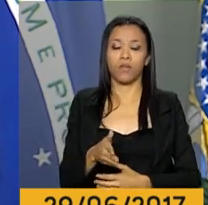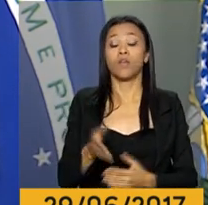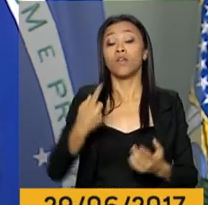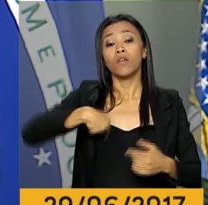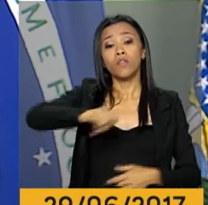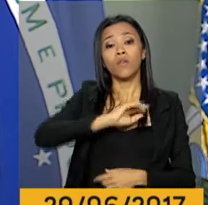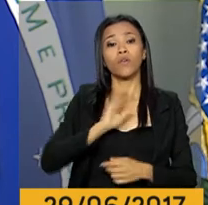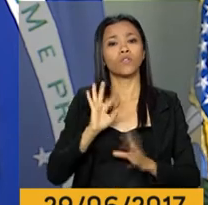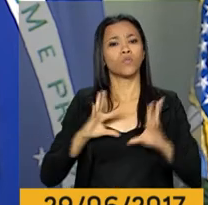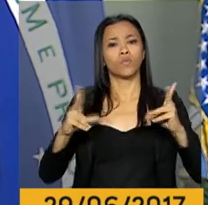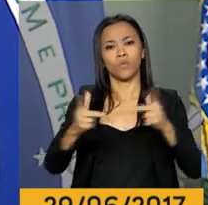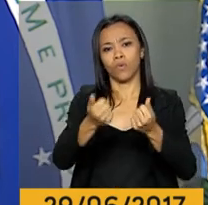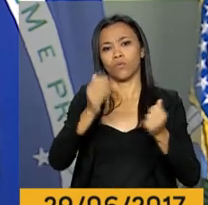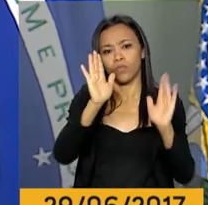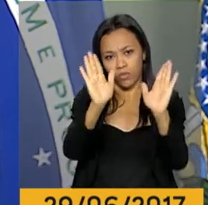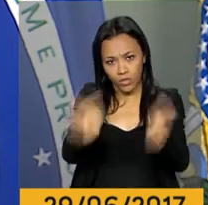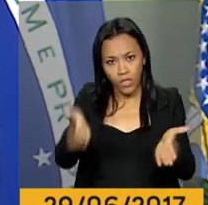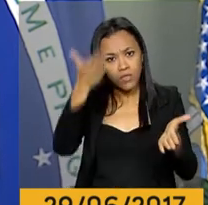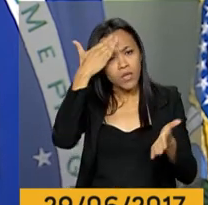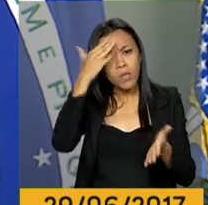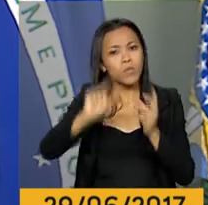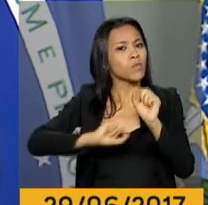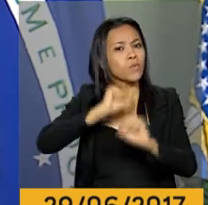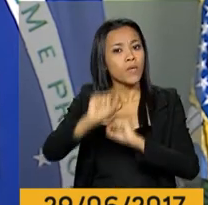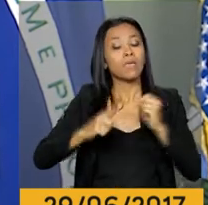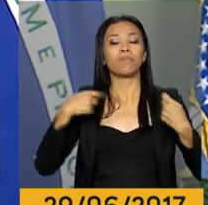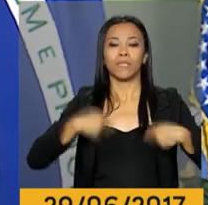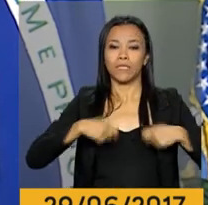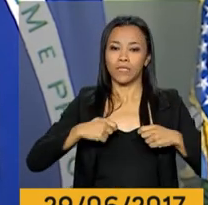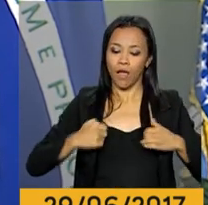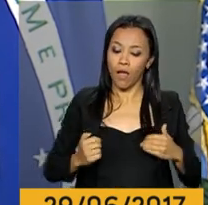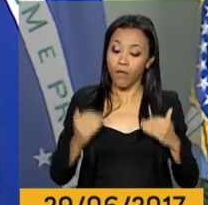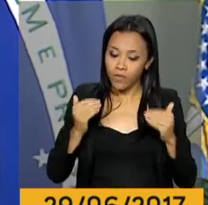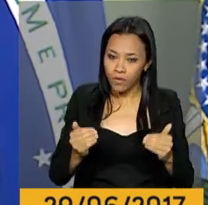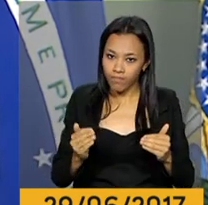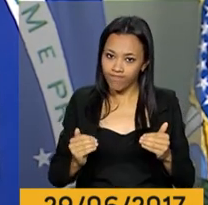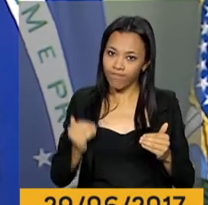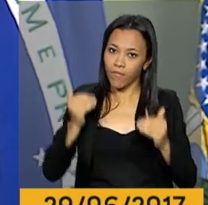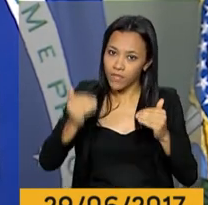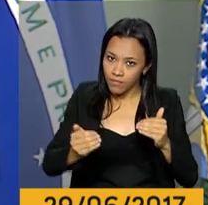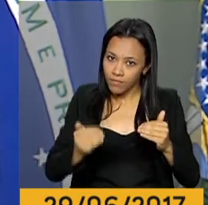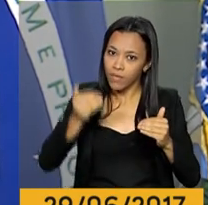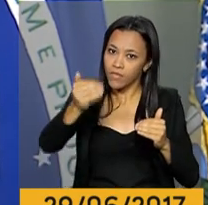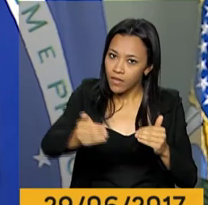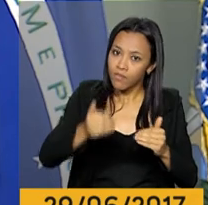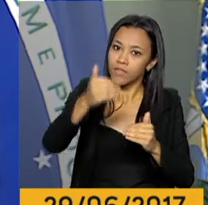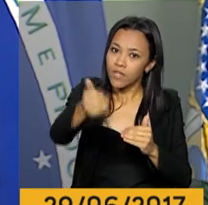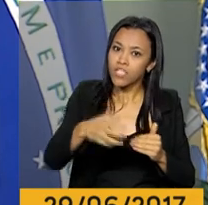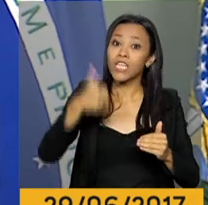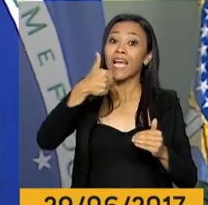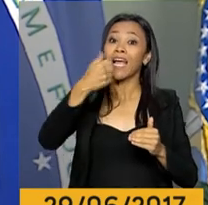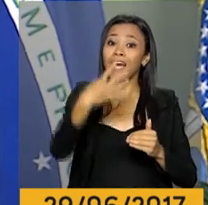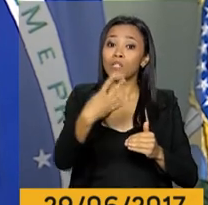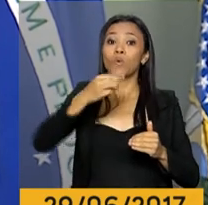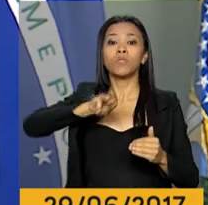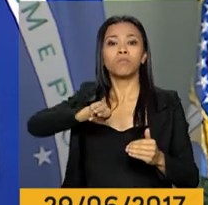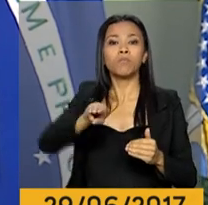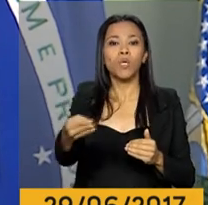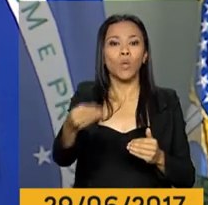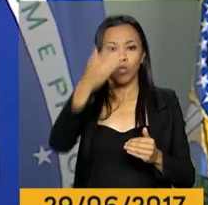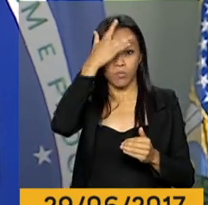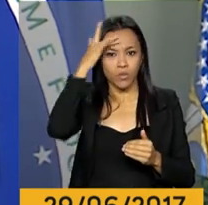sabemos nós todos sem exceção sabemos que é preciso avançar em nome dos 14 milhões de brasileiros que não têm